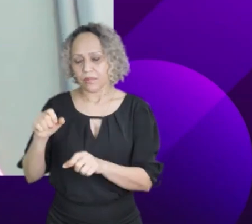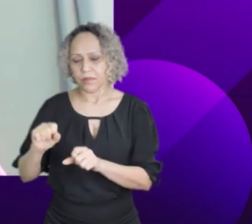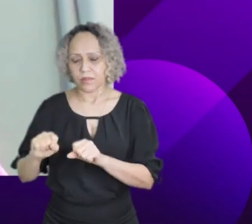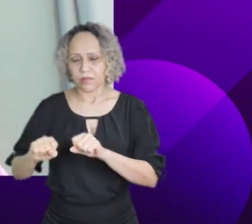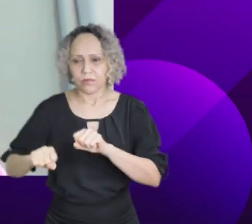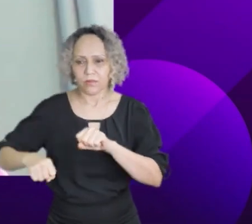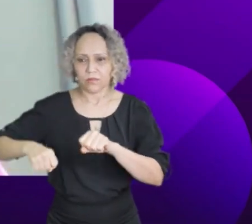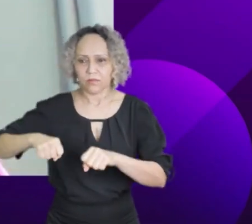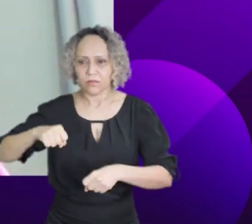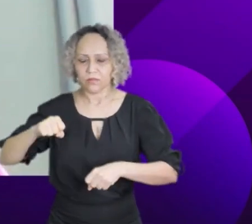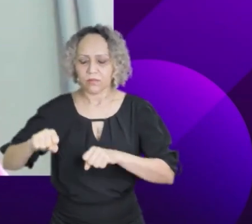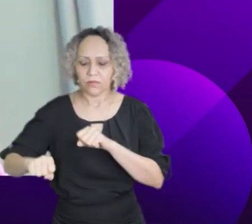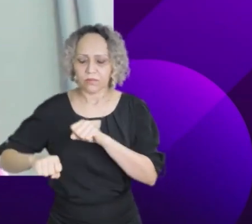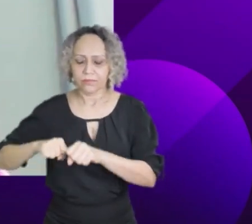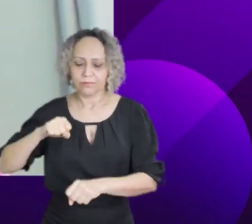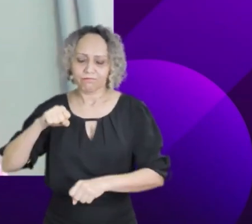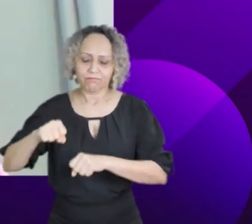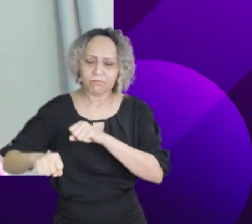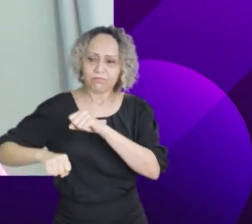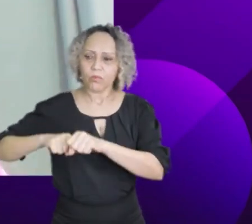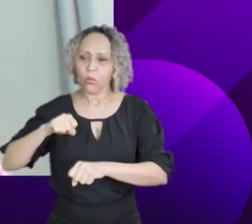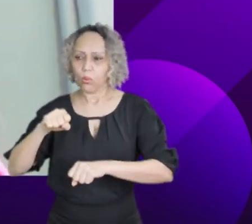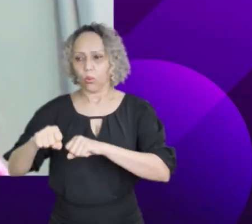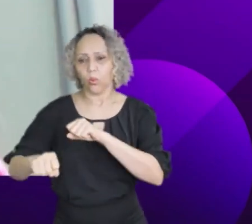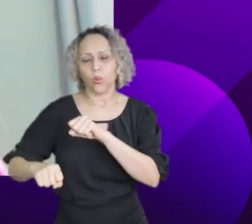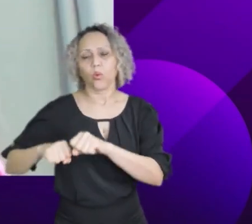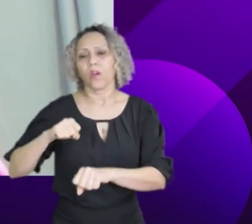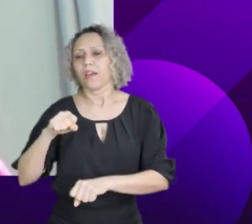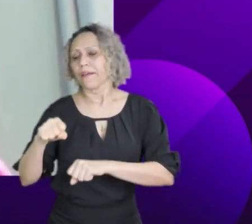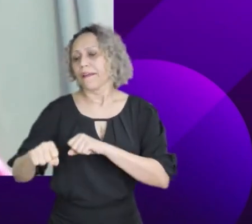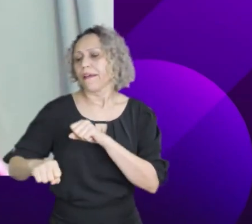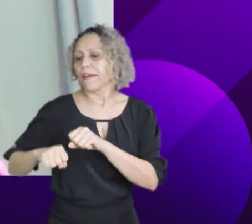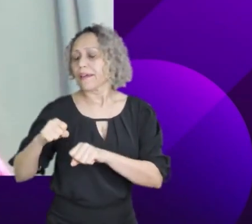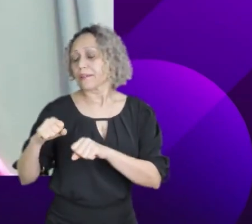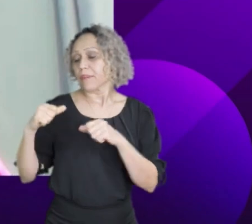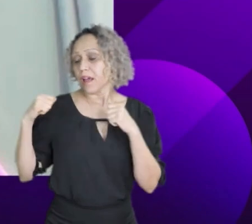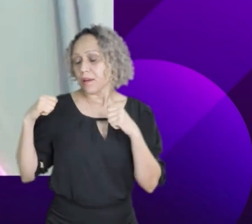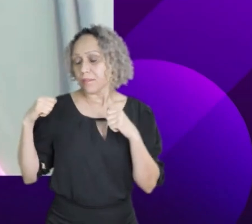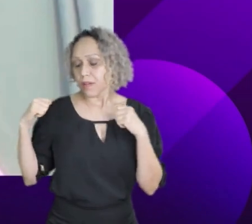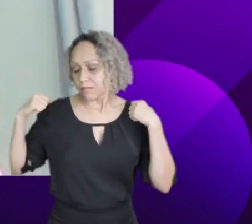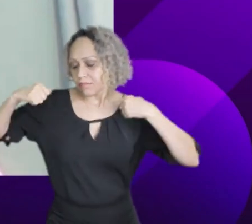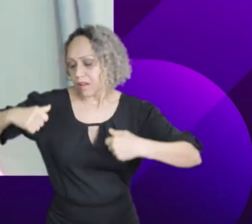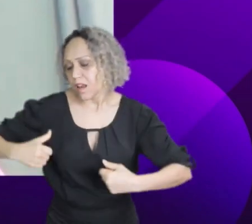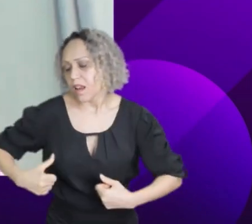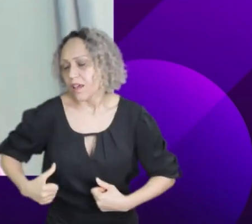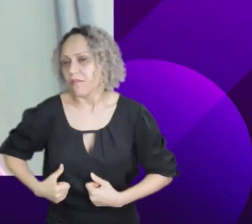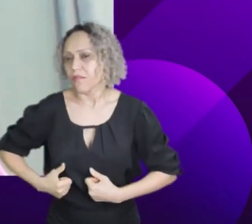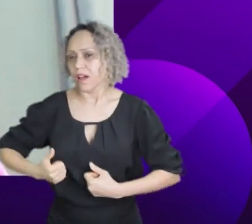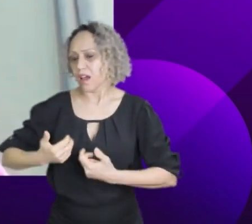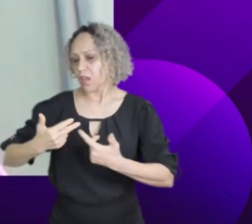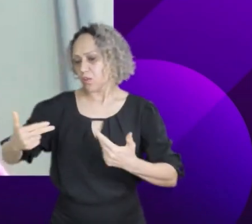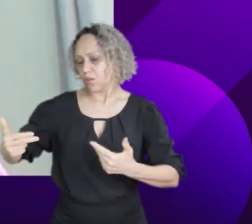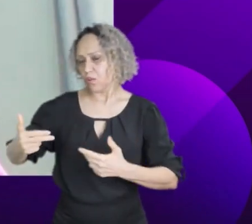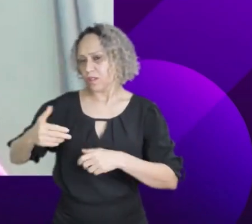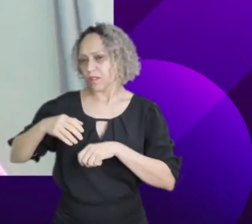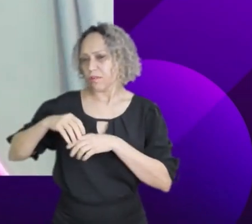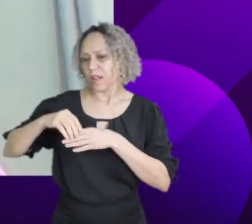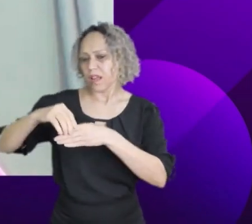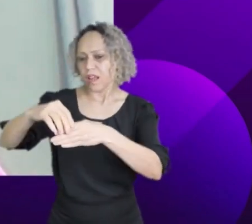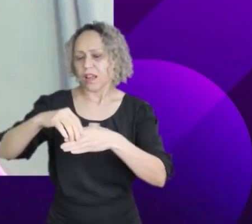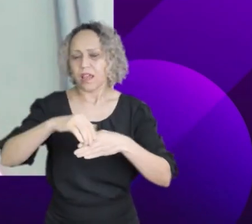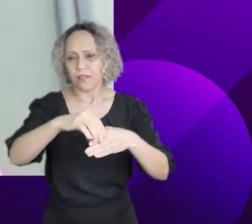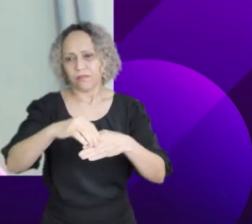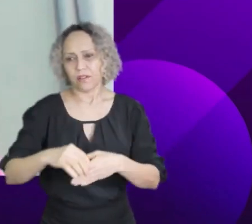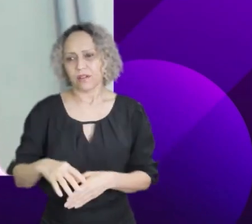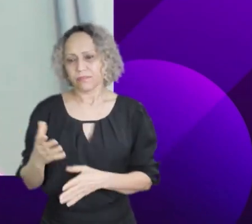bastante insatisfeitos em geral, que é a ciclofaixa compartilhada com ônibus. Do que se